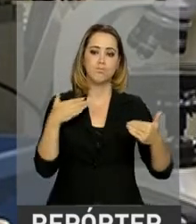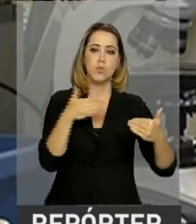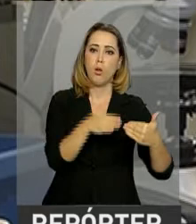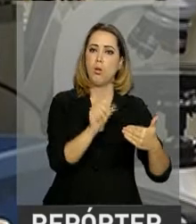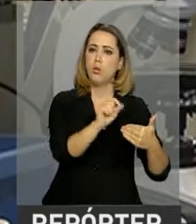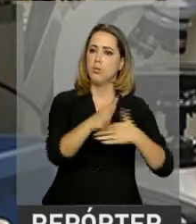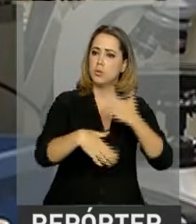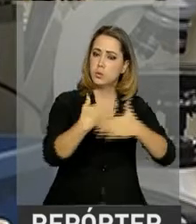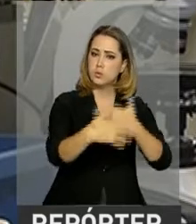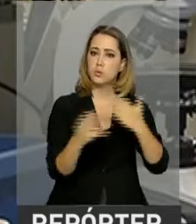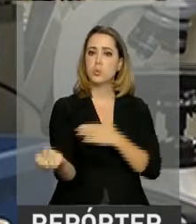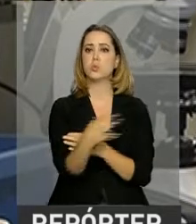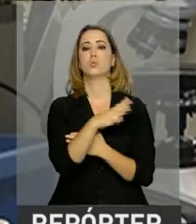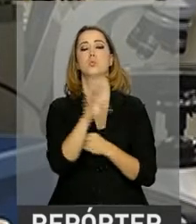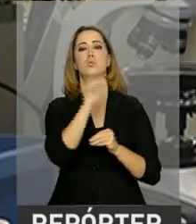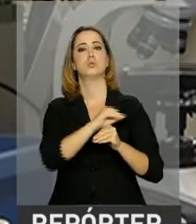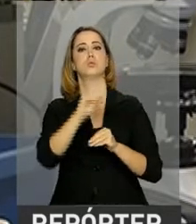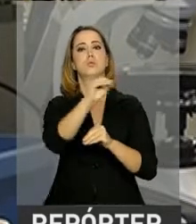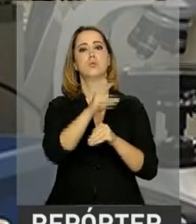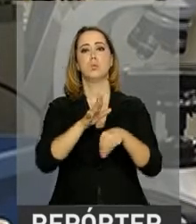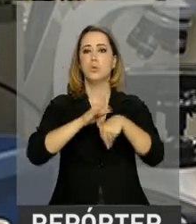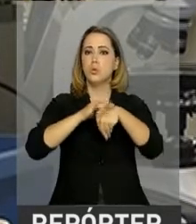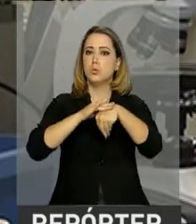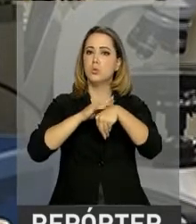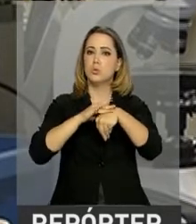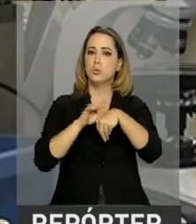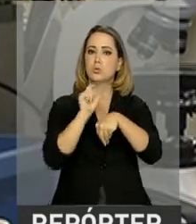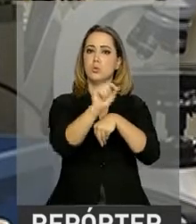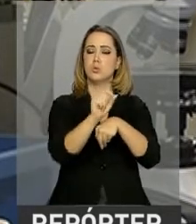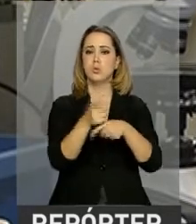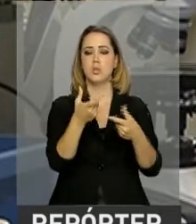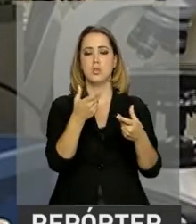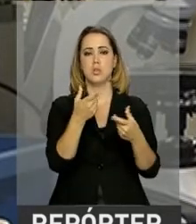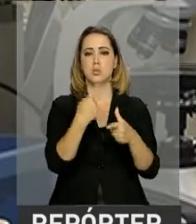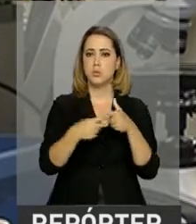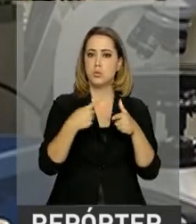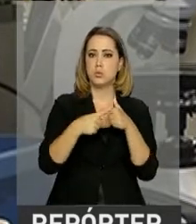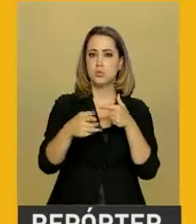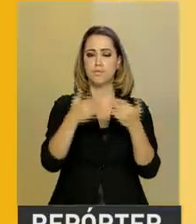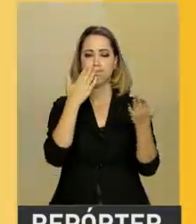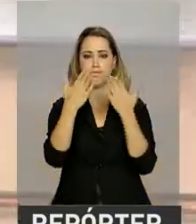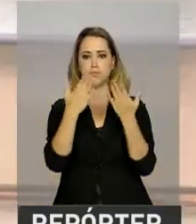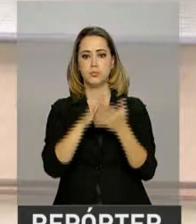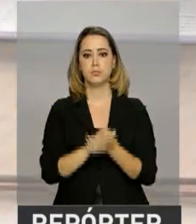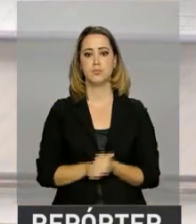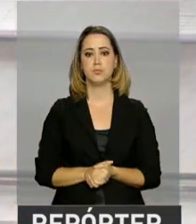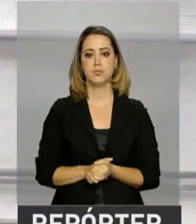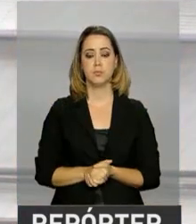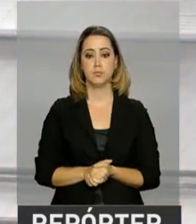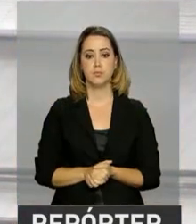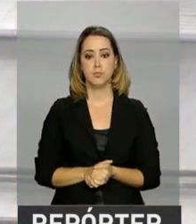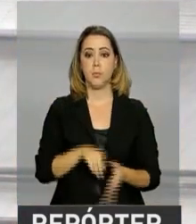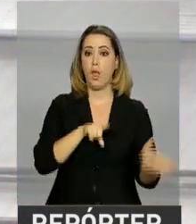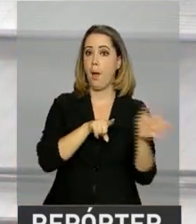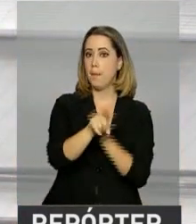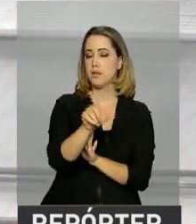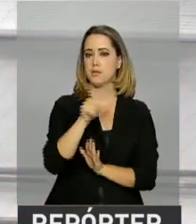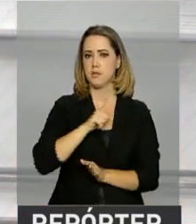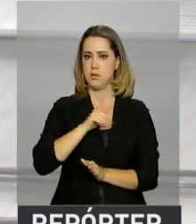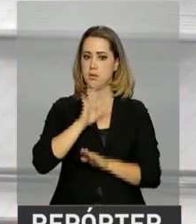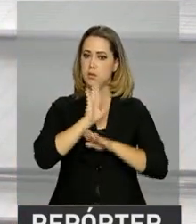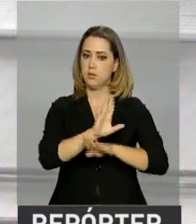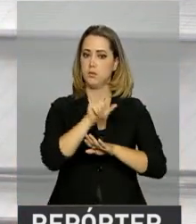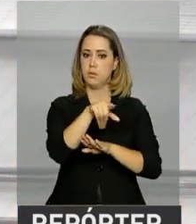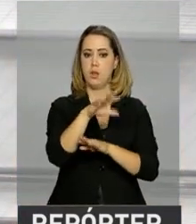desenvolvimento de um novo tratamento para essas doenças neurológicas e psiquiátricas a pesquisa teve o apoio